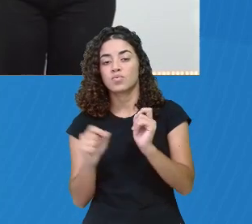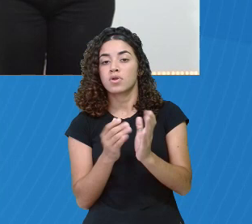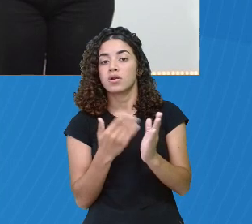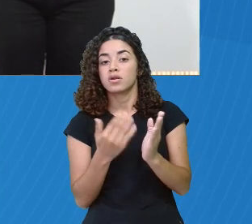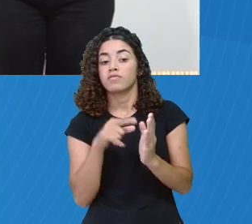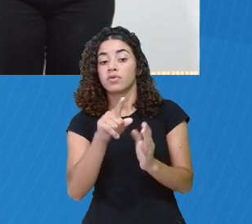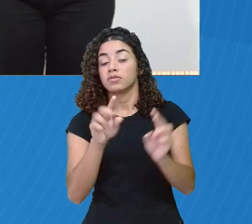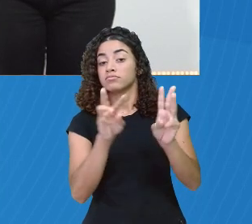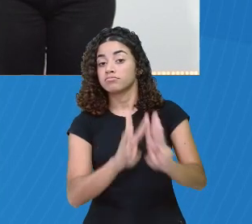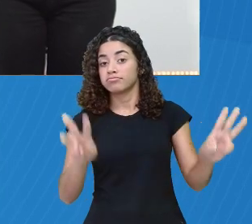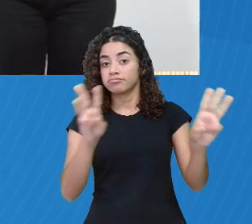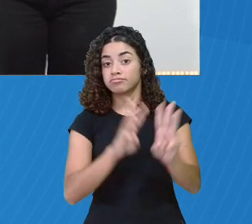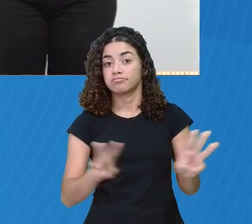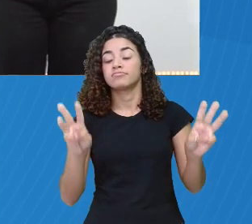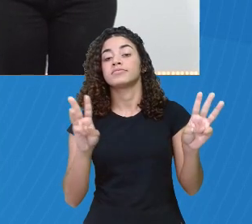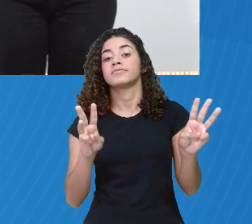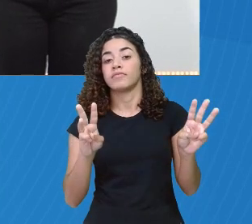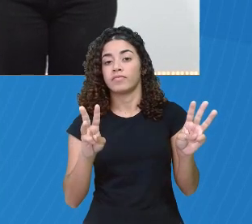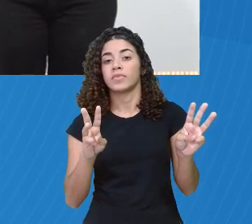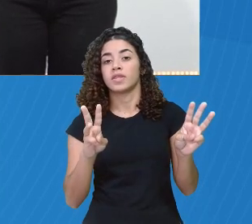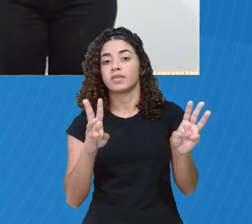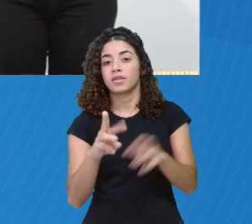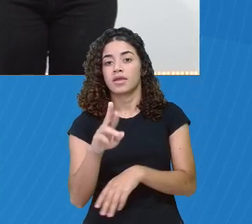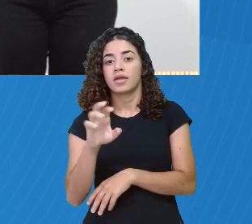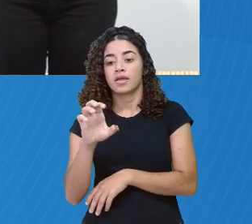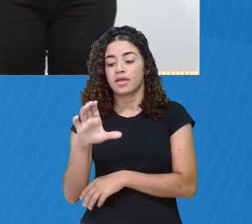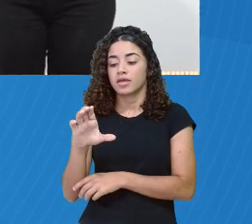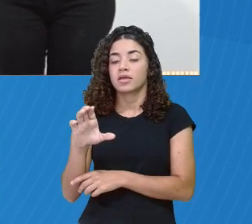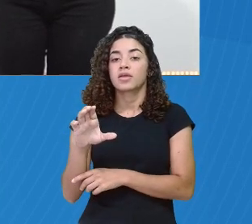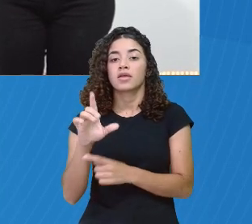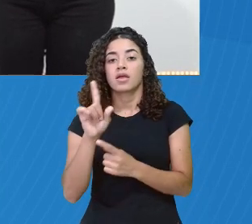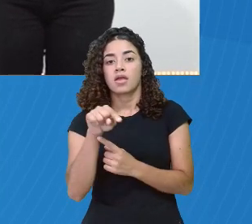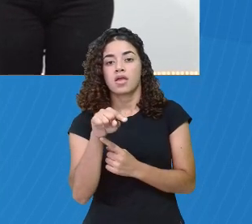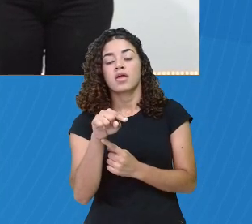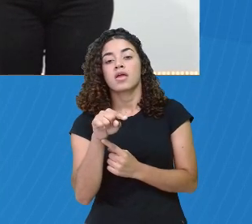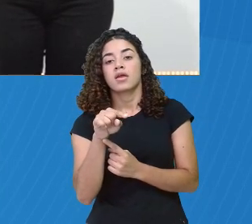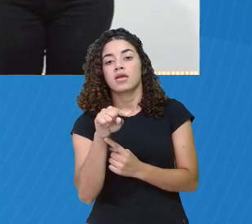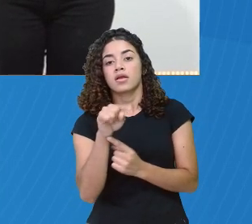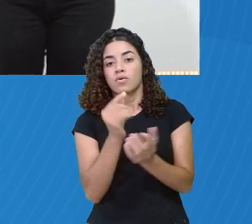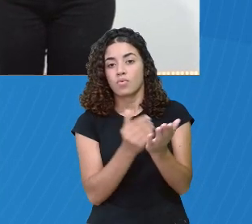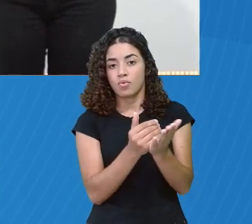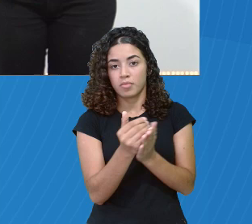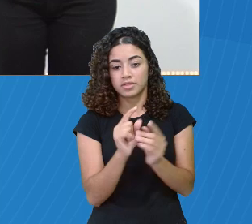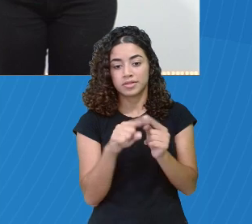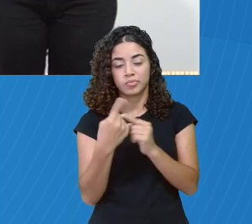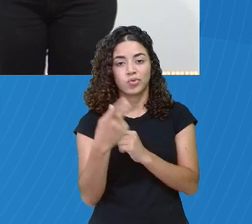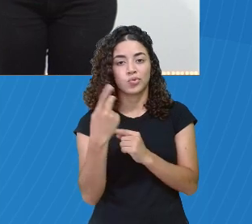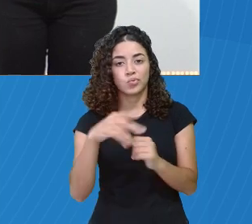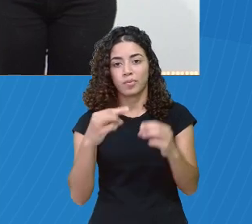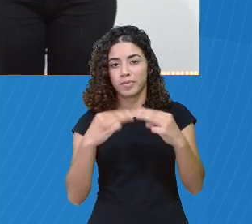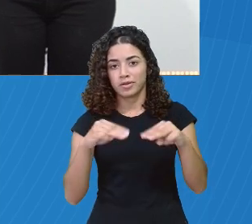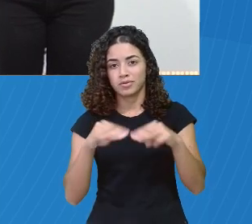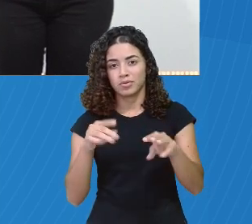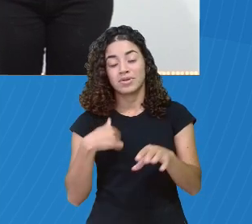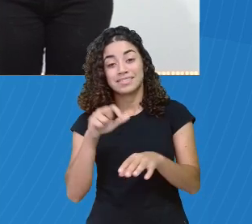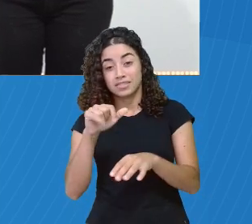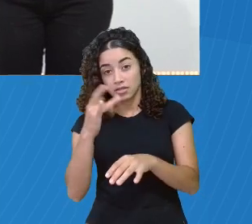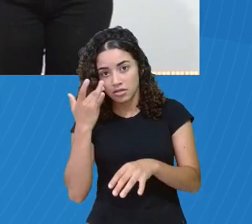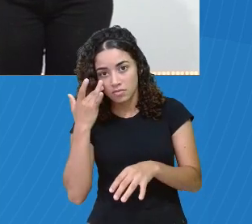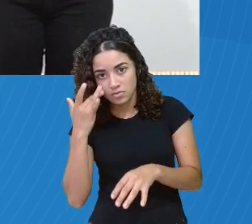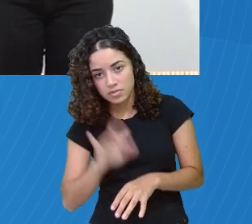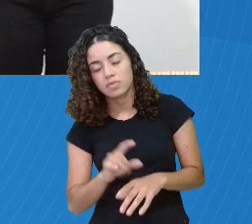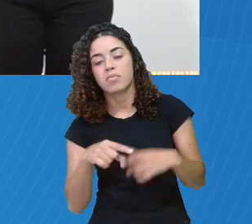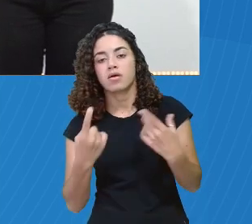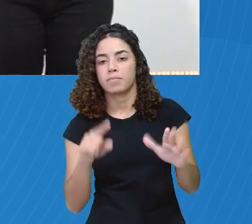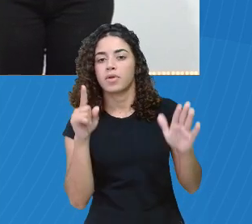lá, REC, que é a inicial da nossa cidade, Recife, e põe a sua matrícula. Professora Keise, eu não sei minha matrícula. Pergunta